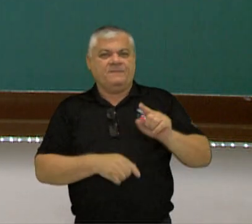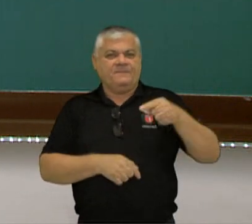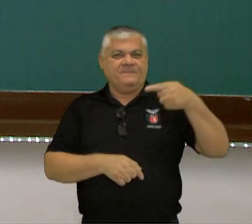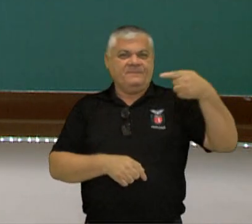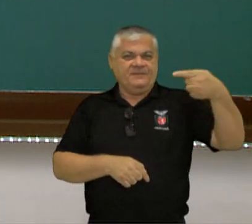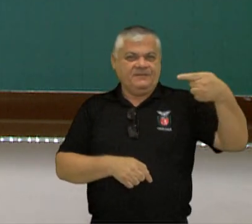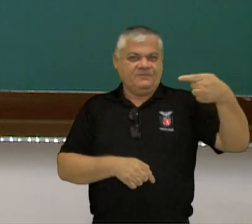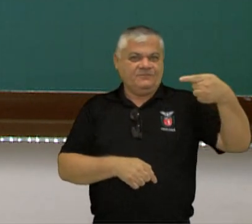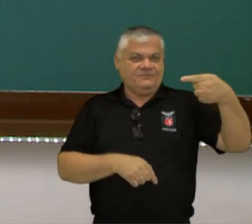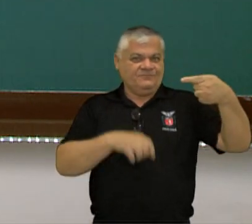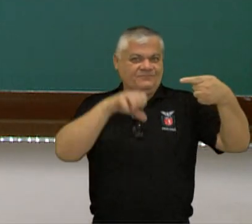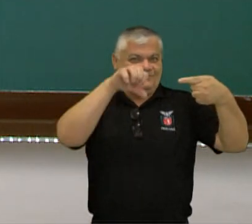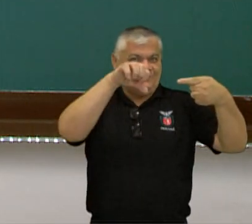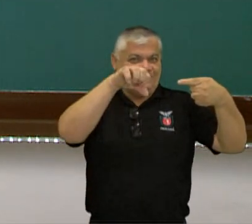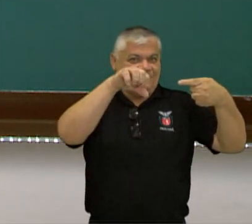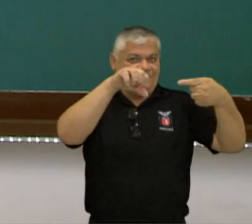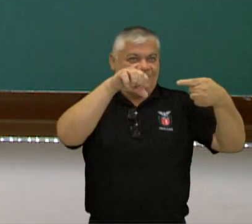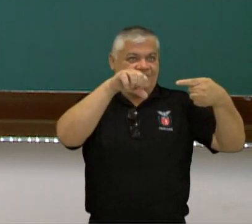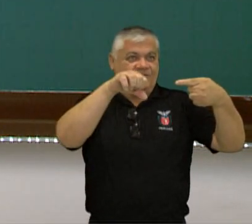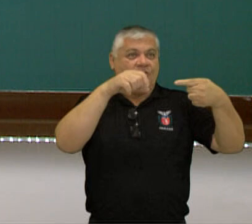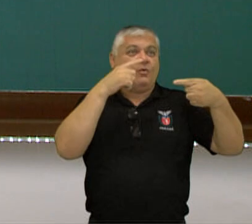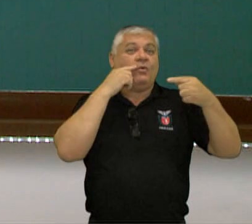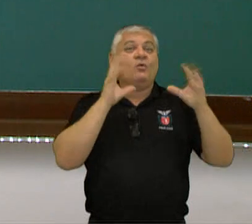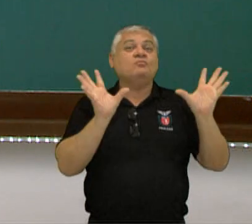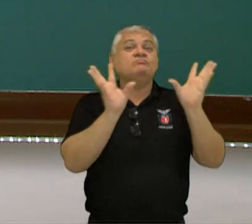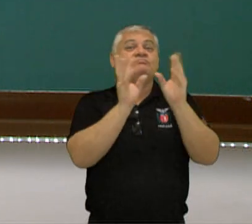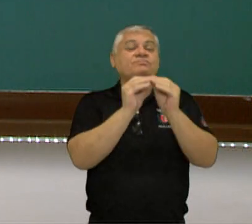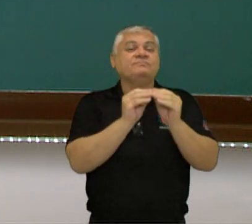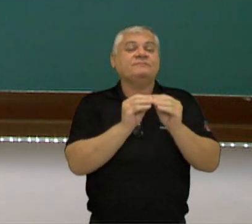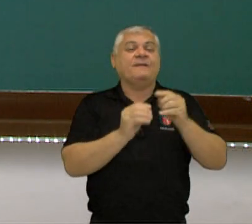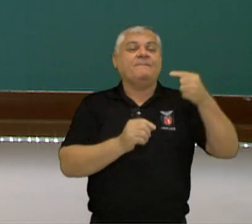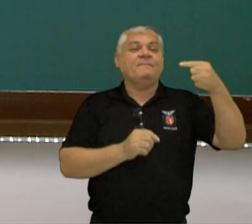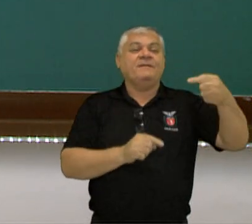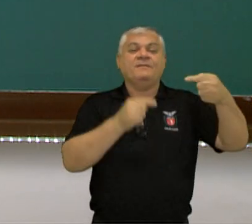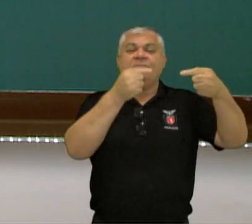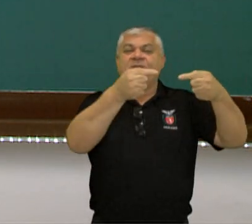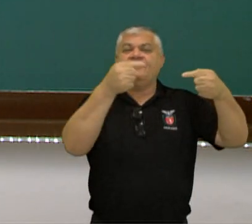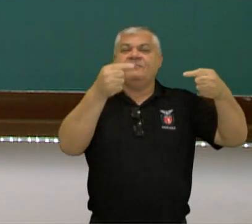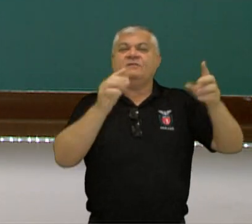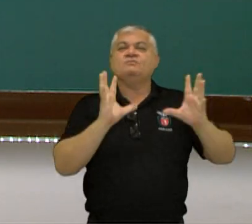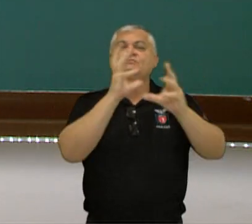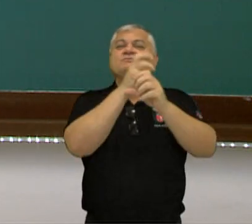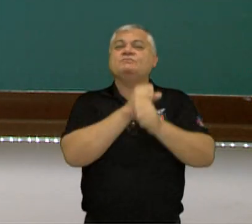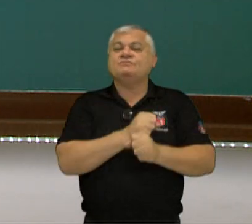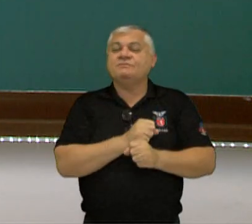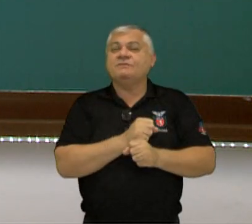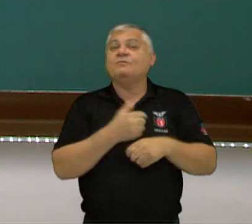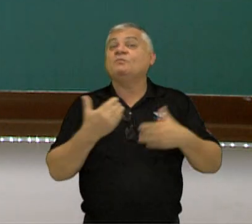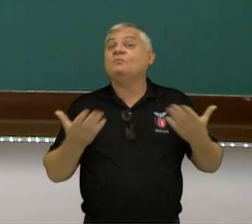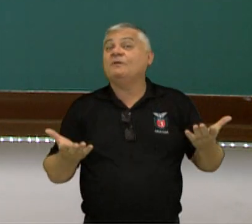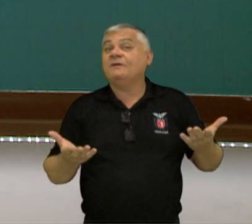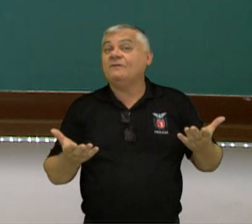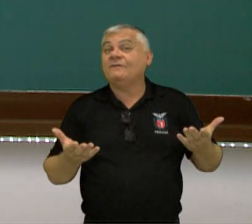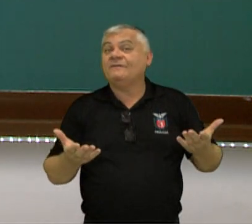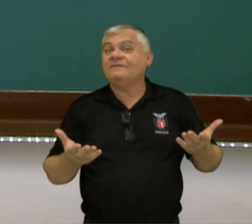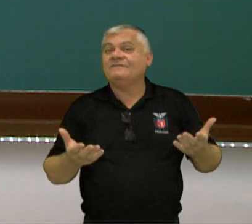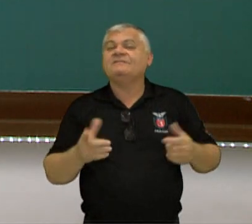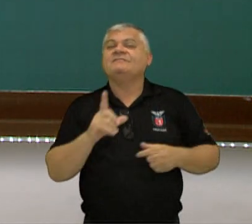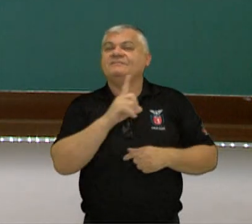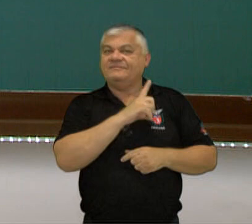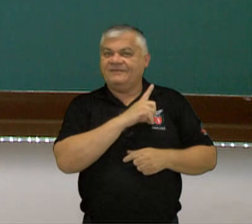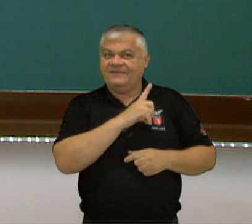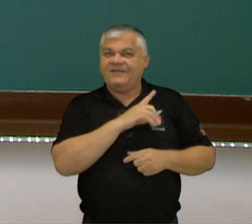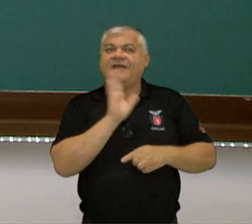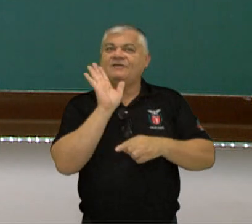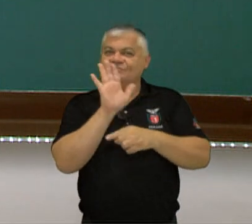menos 9? Ou você primeiro juntaria os números que têm sinais iguais? Lembrem que existem propriedades de números inteiros que